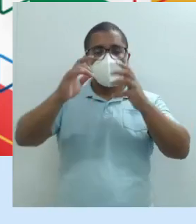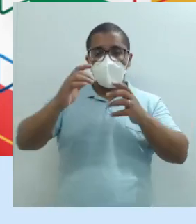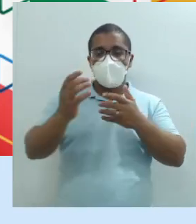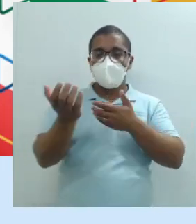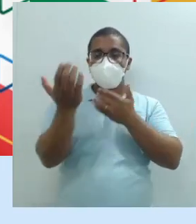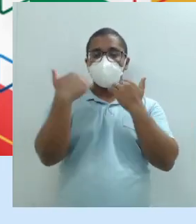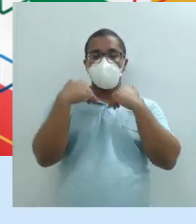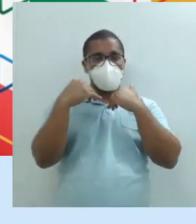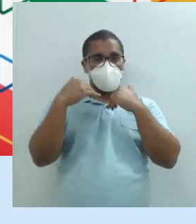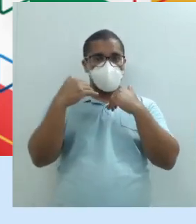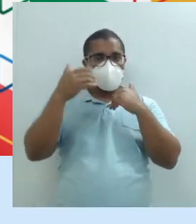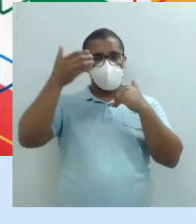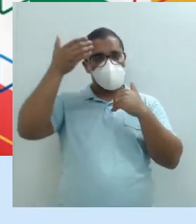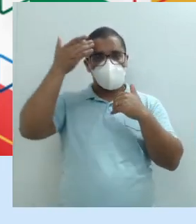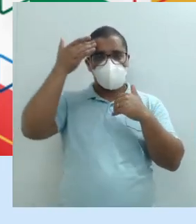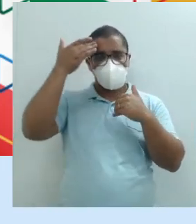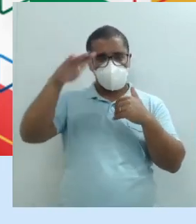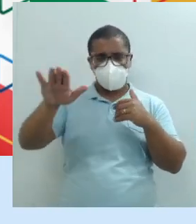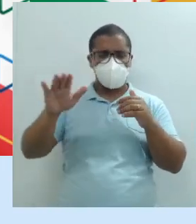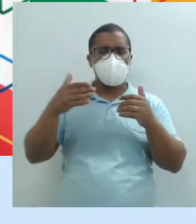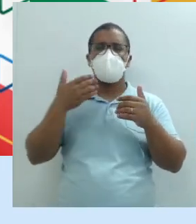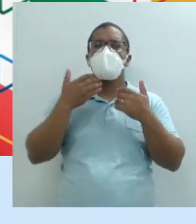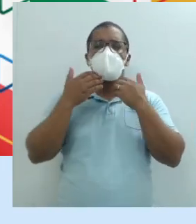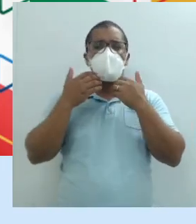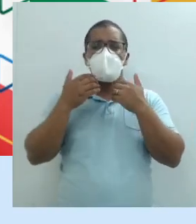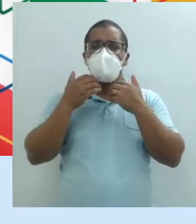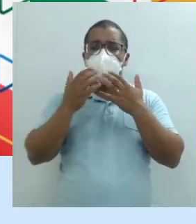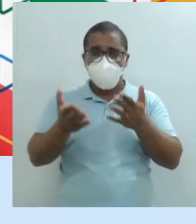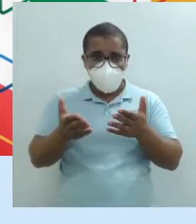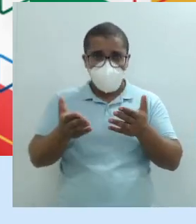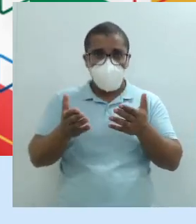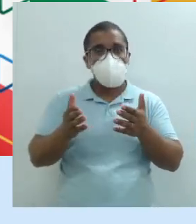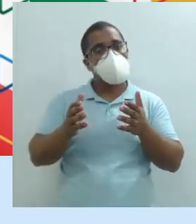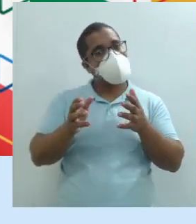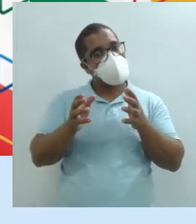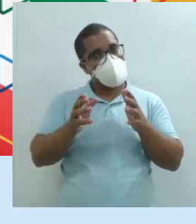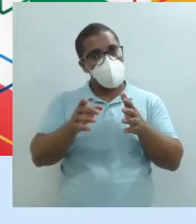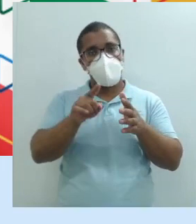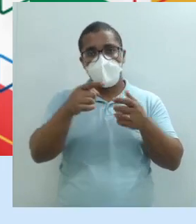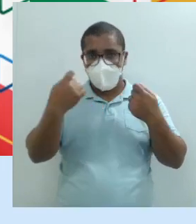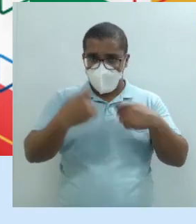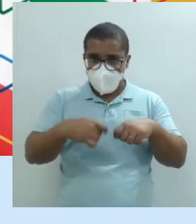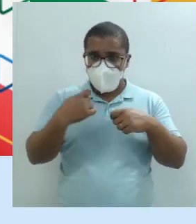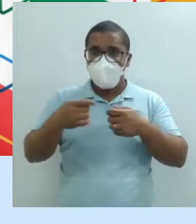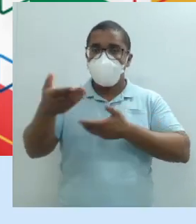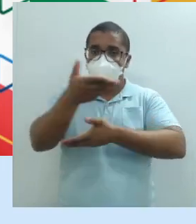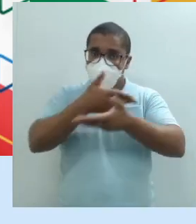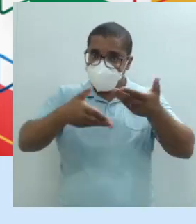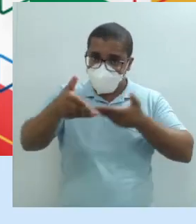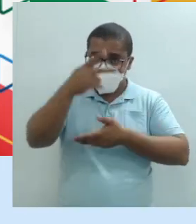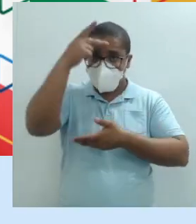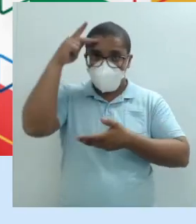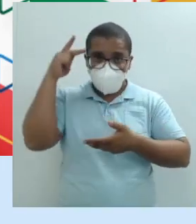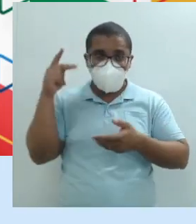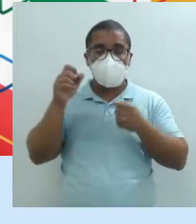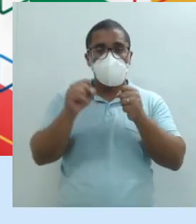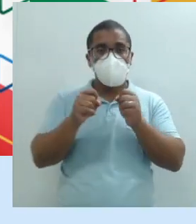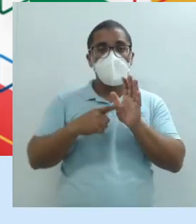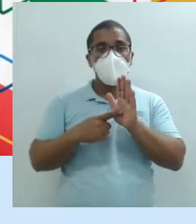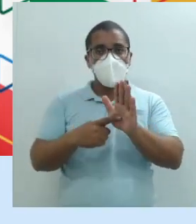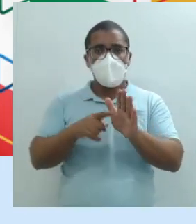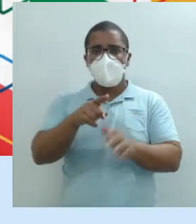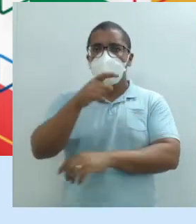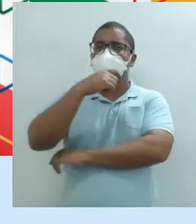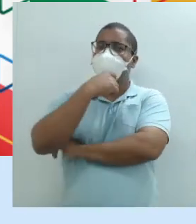você, né? Exercitar o autoconhecimento e até mesmo se relacionar melhor com as pessoas, pode ser um indicativo de que